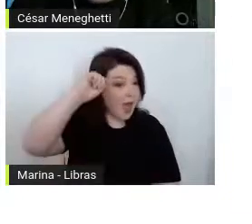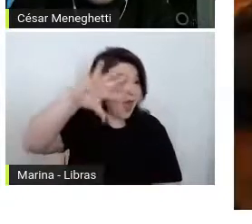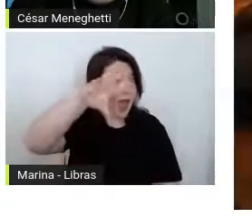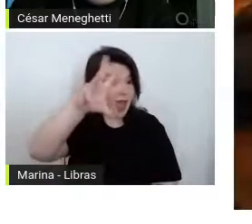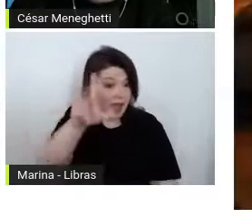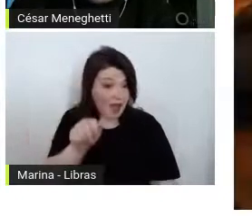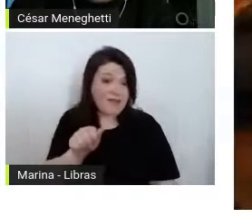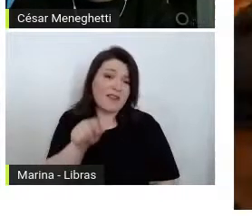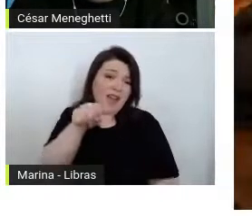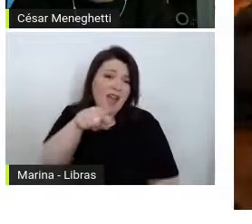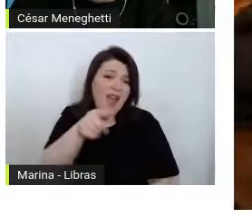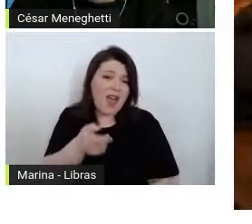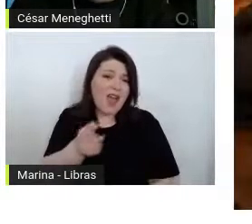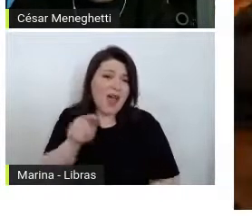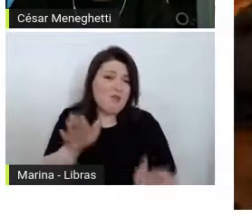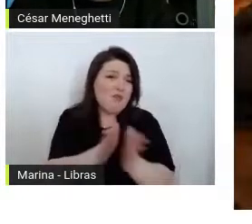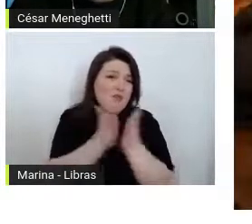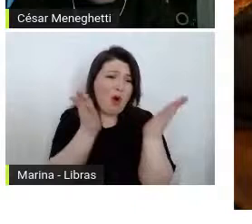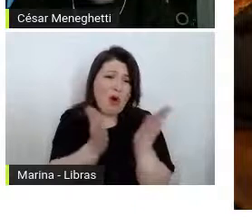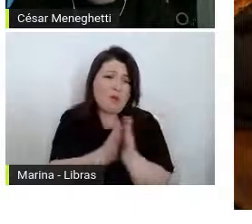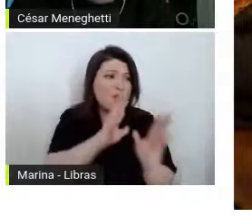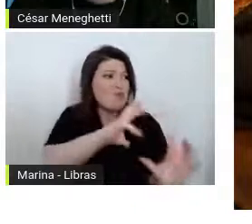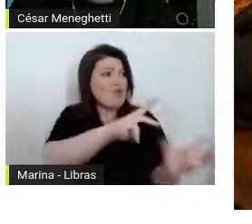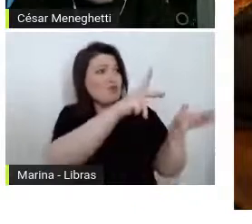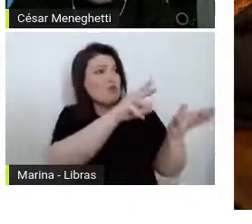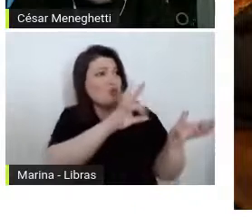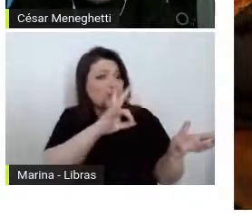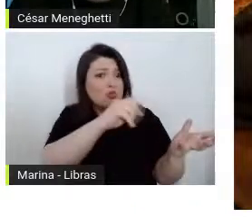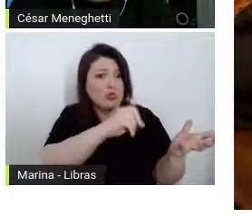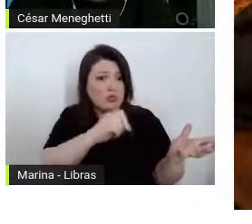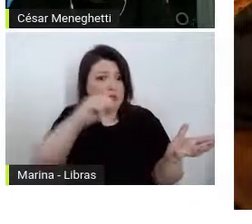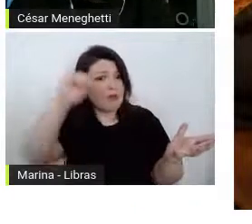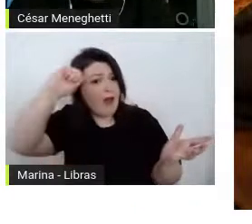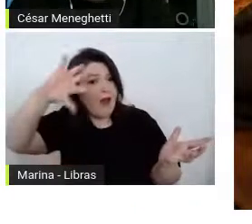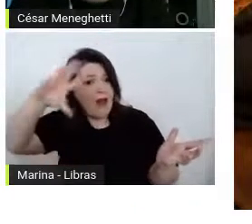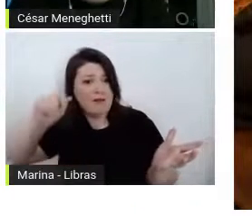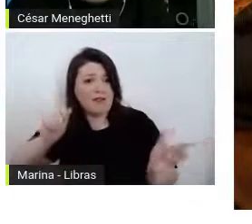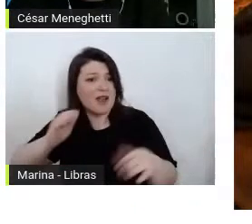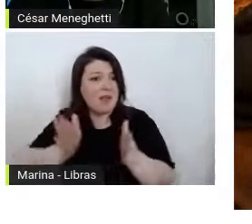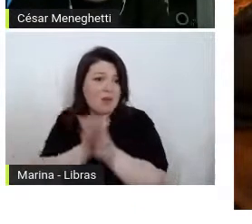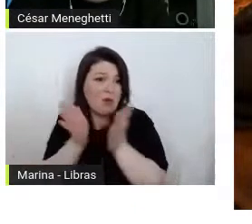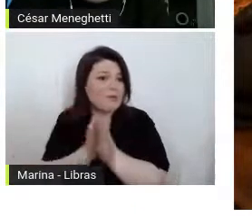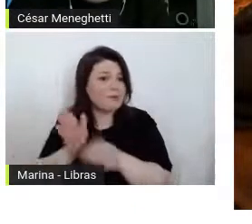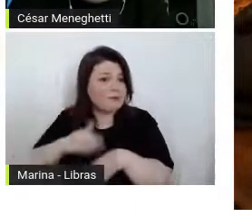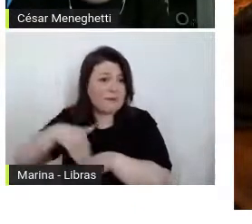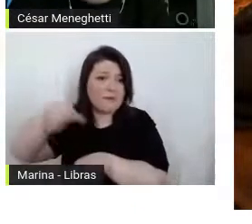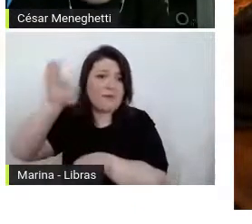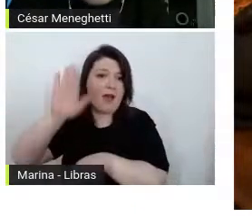coisa que me interessava era conhecer as pessoas, entendeu? Mas não com um olhar